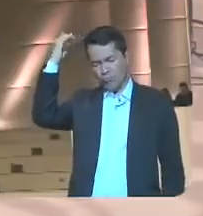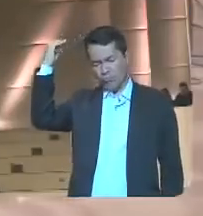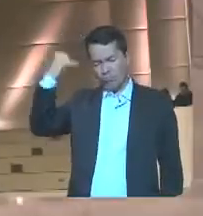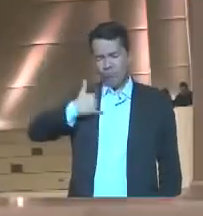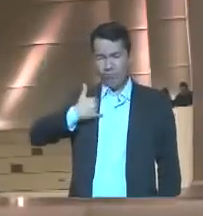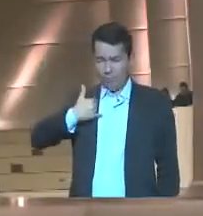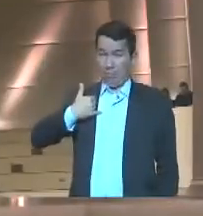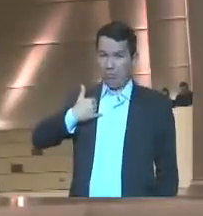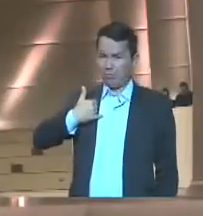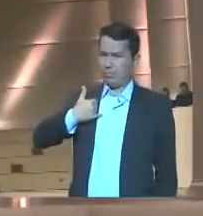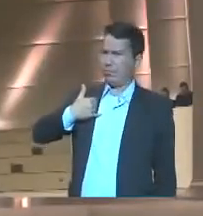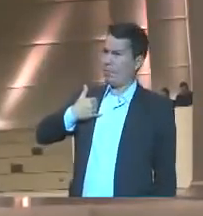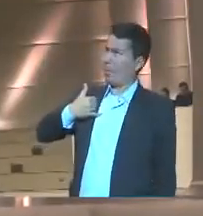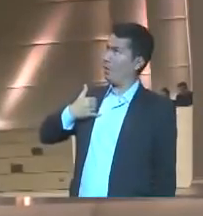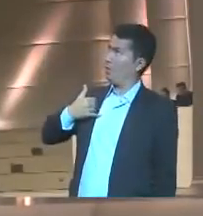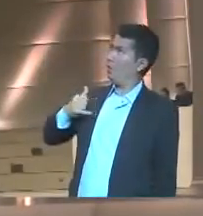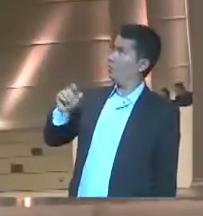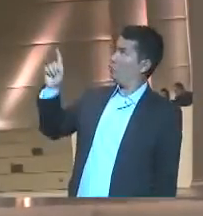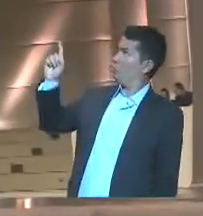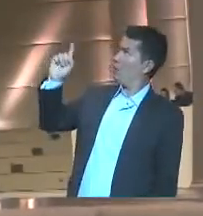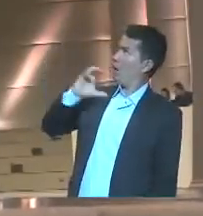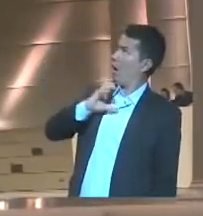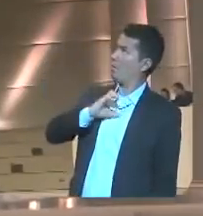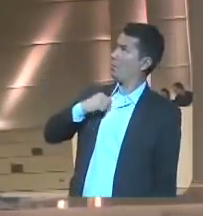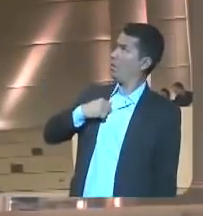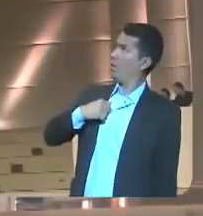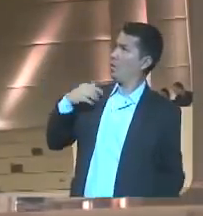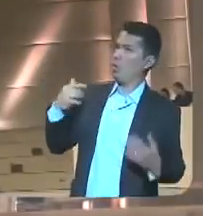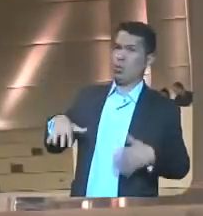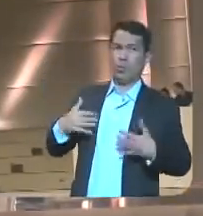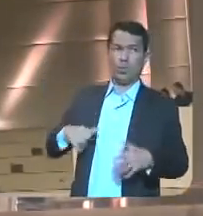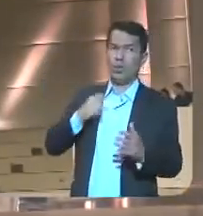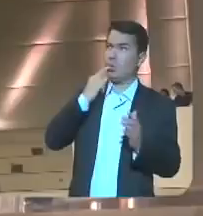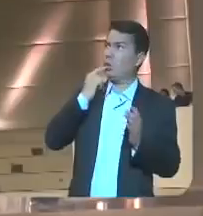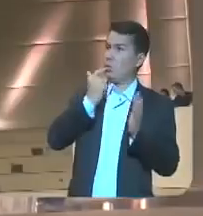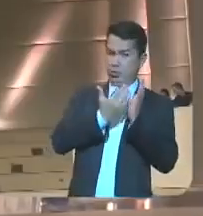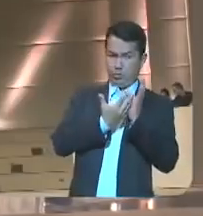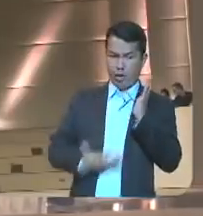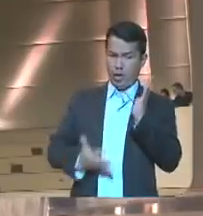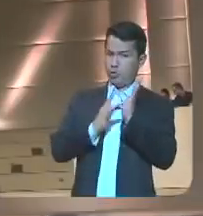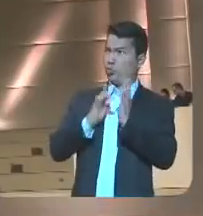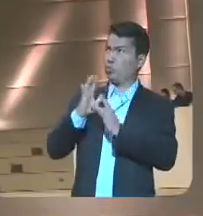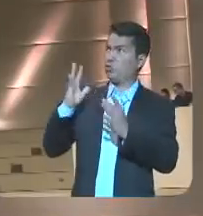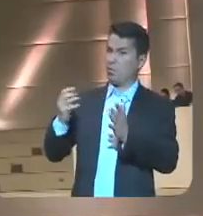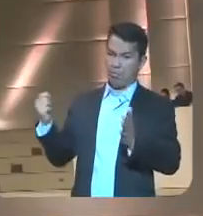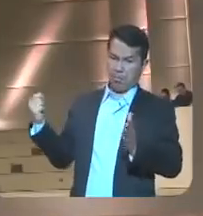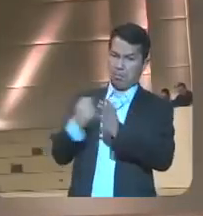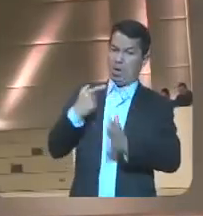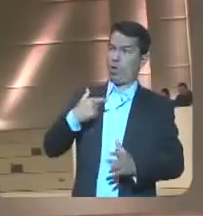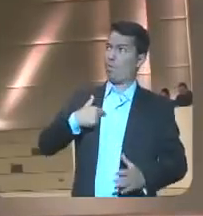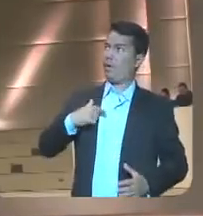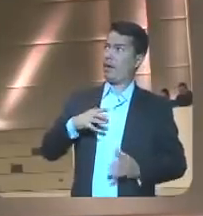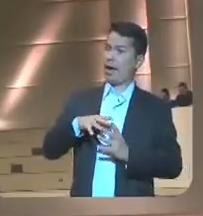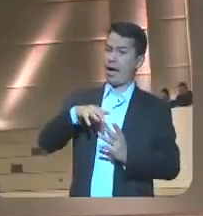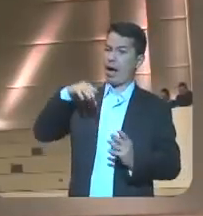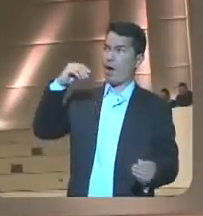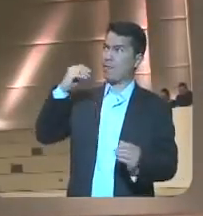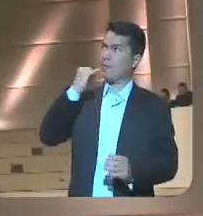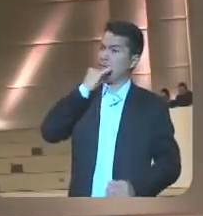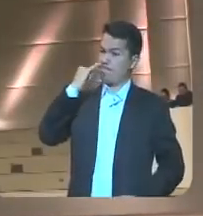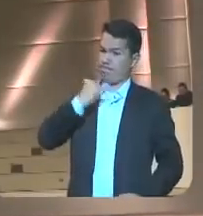filho amado de deus o sangue de jesus o seu filho já vi purificou de todo pecado